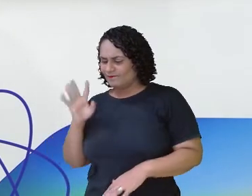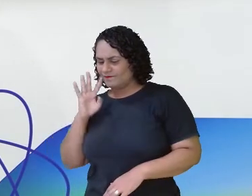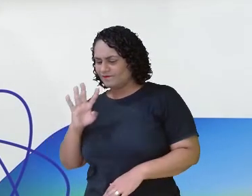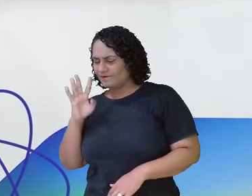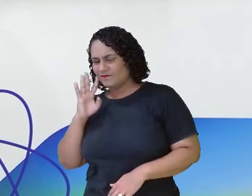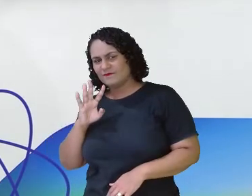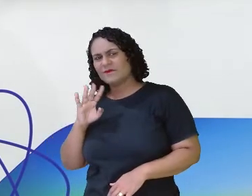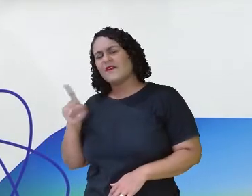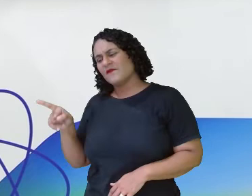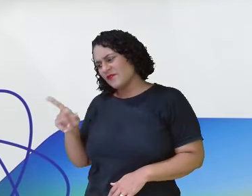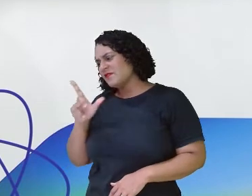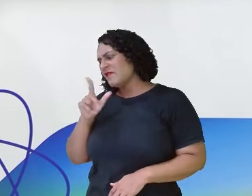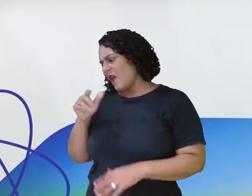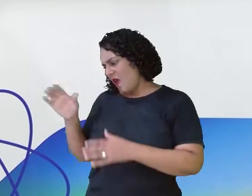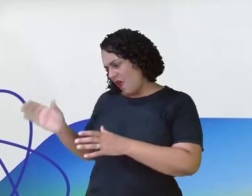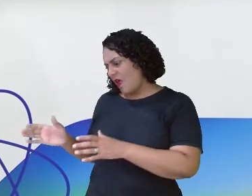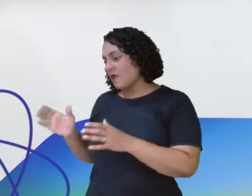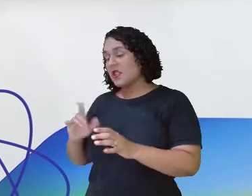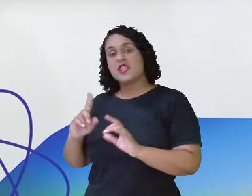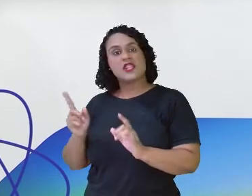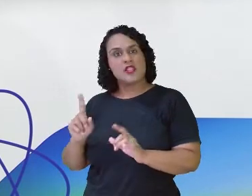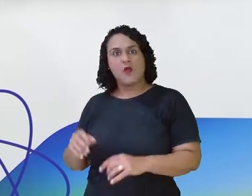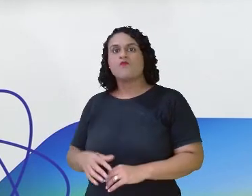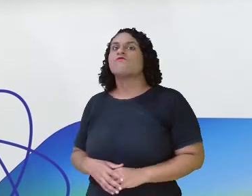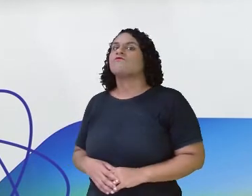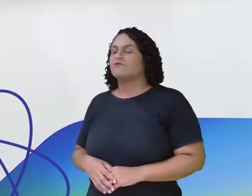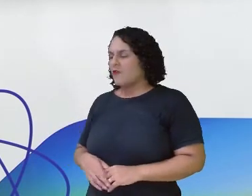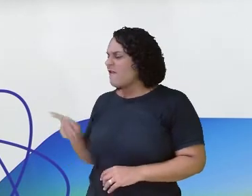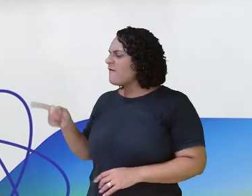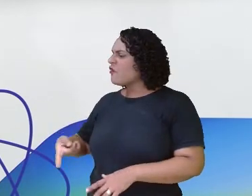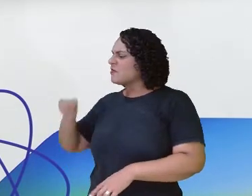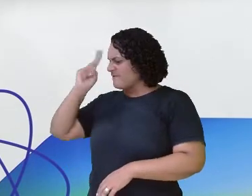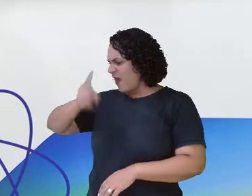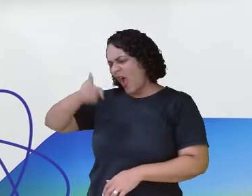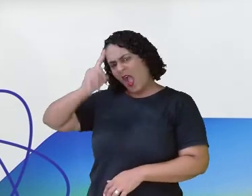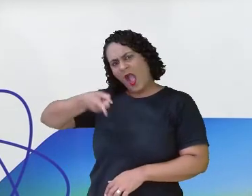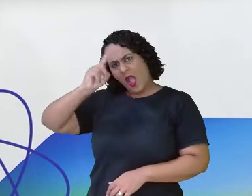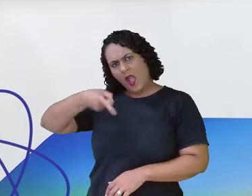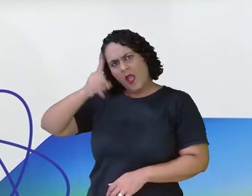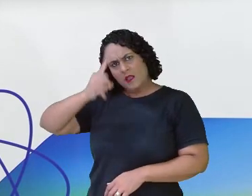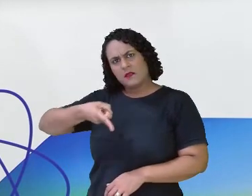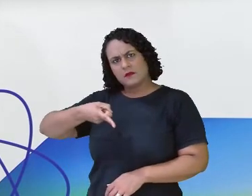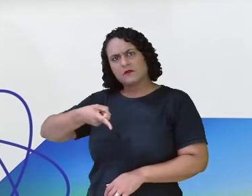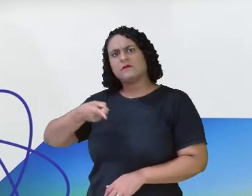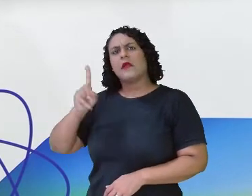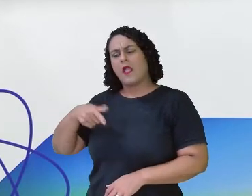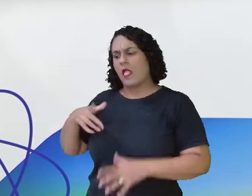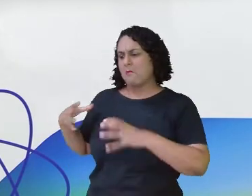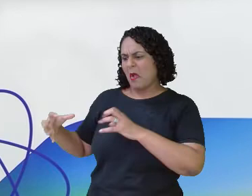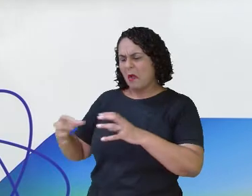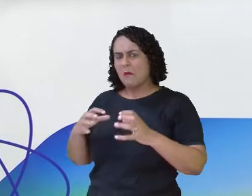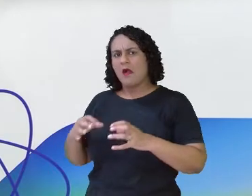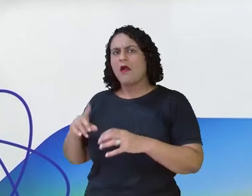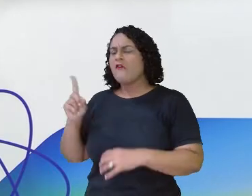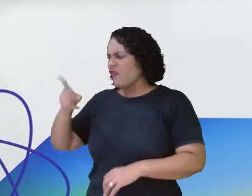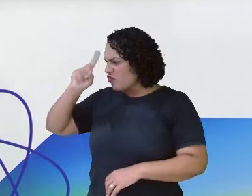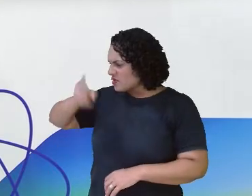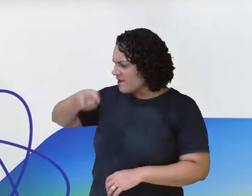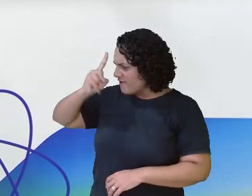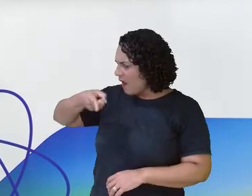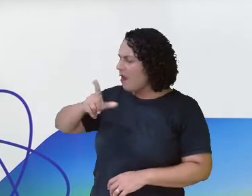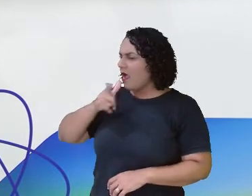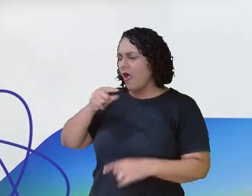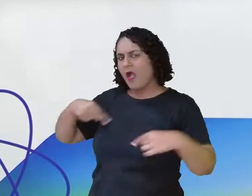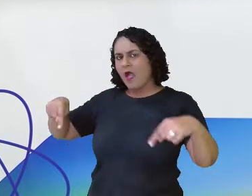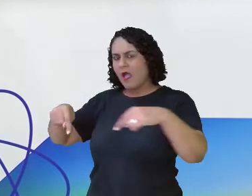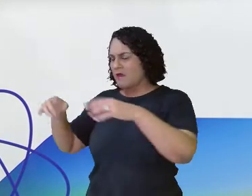para a água, sim senhor, ele está exclamando, ó, vai para a água, sim senhor, é uma discussão ali acalorada, observe que quase todos terminam